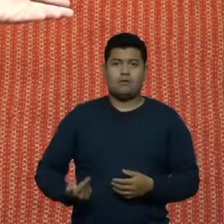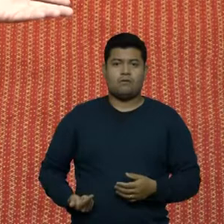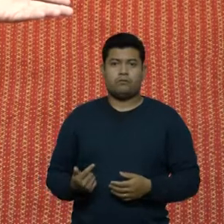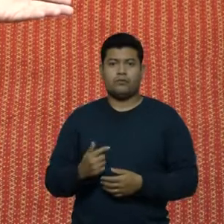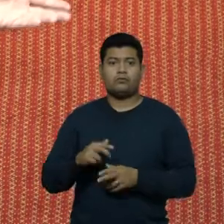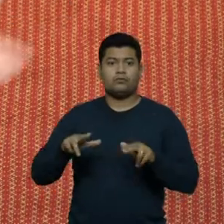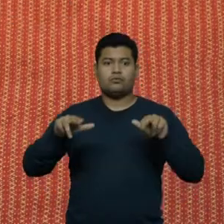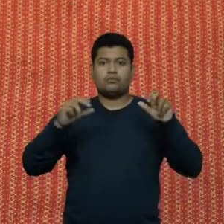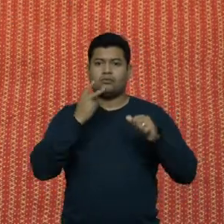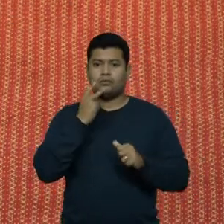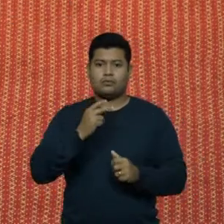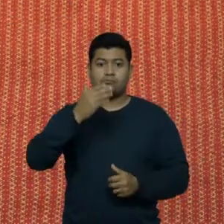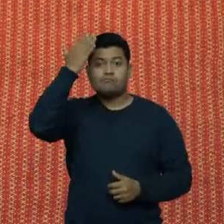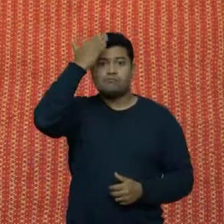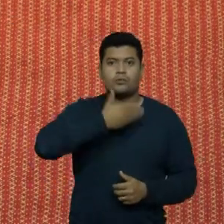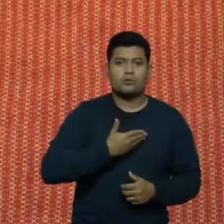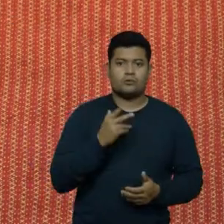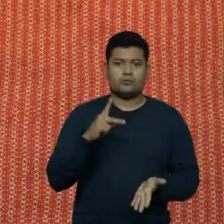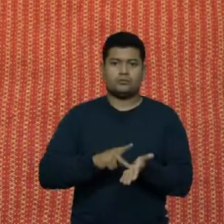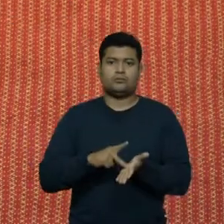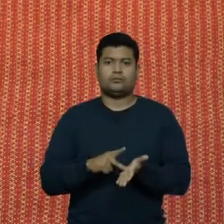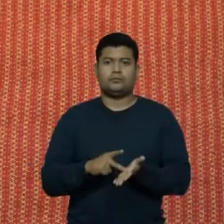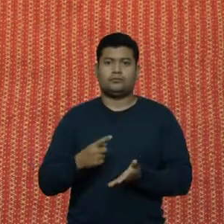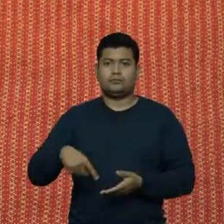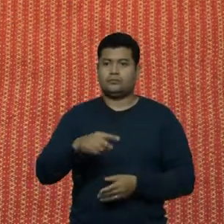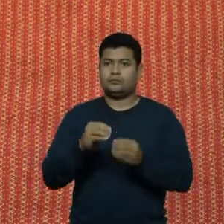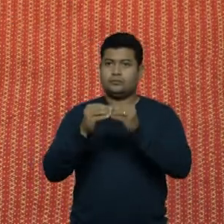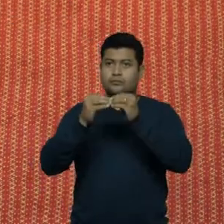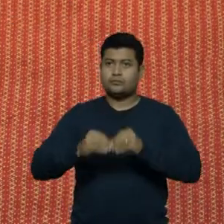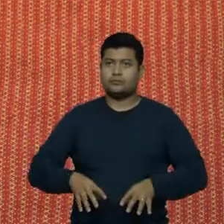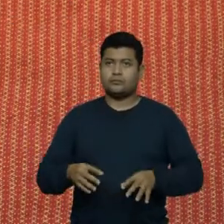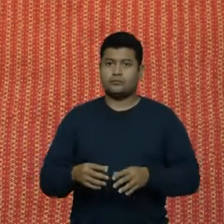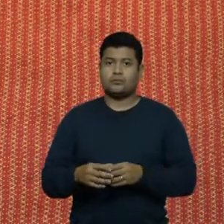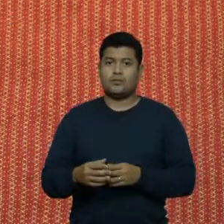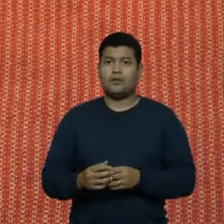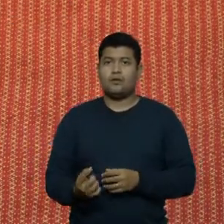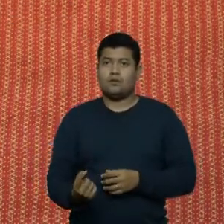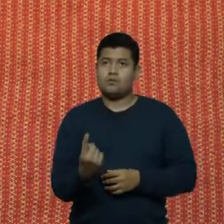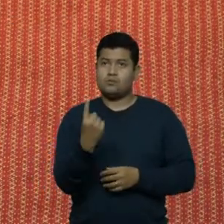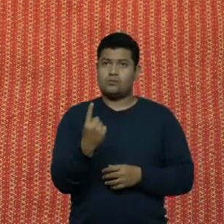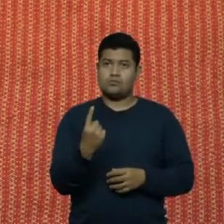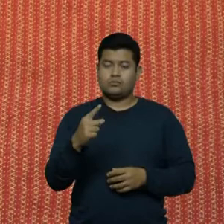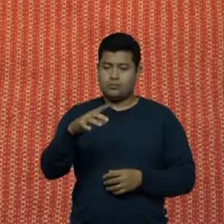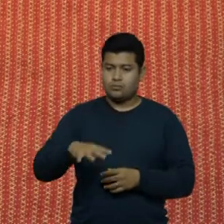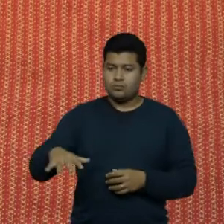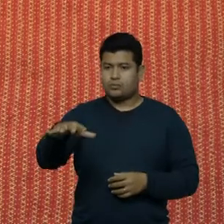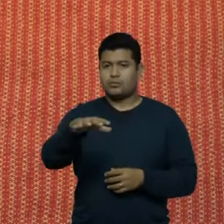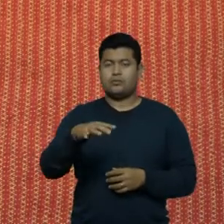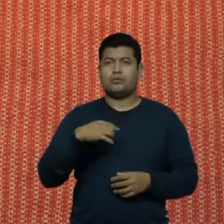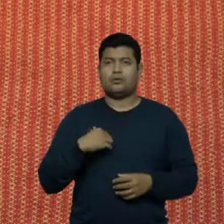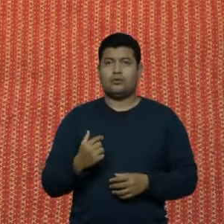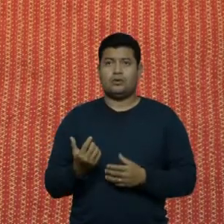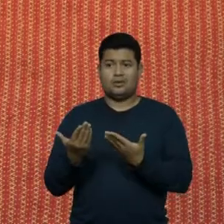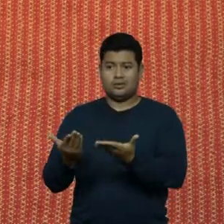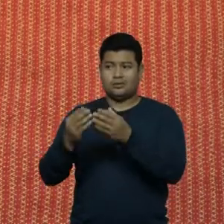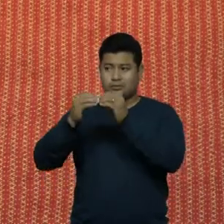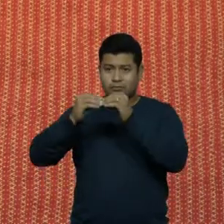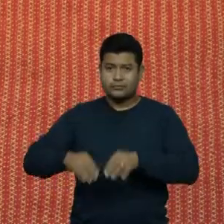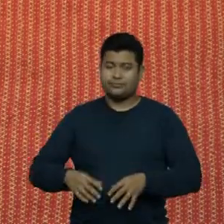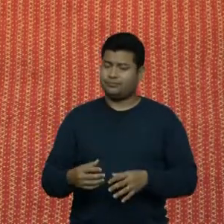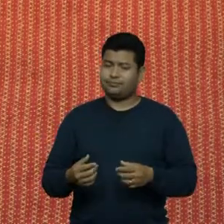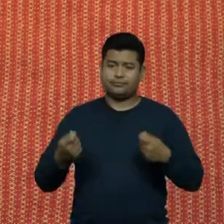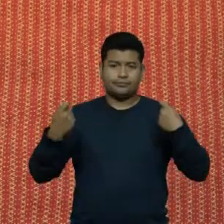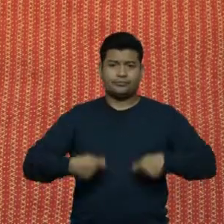verdade Hoje nós estamos aqui afetando afetando um setor estamos afetando um setor de forma desnecessária